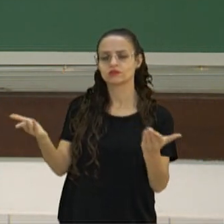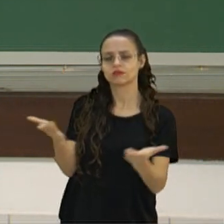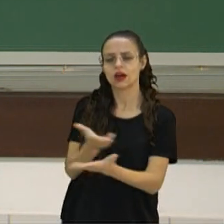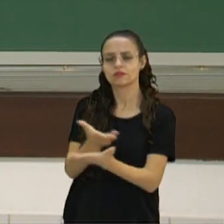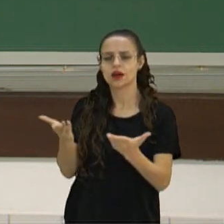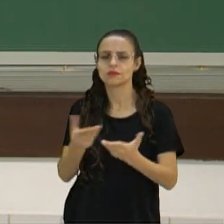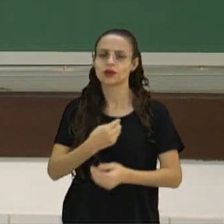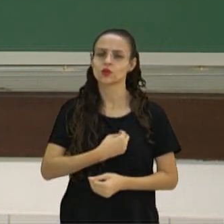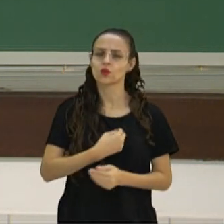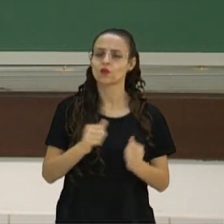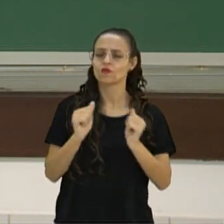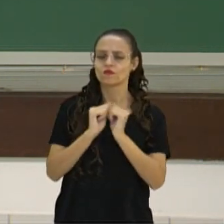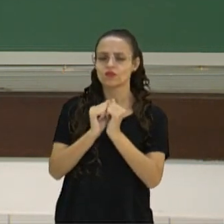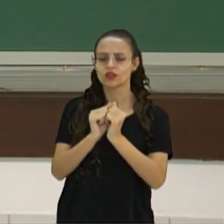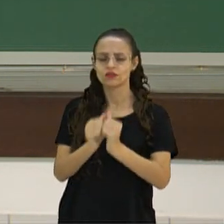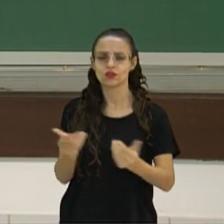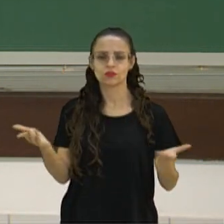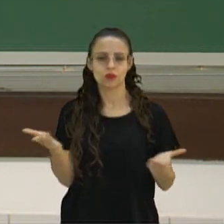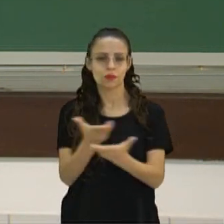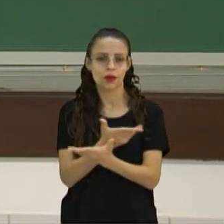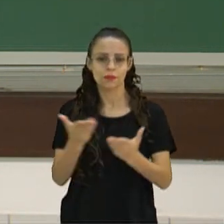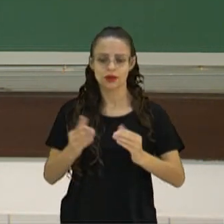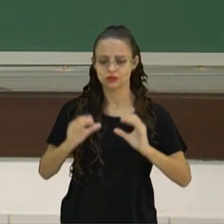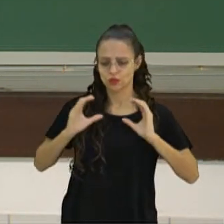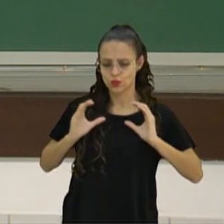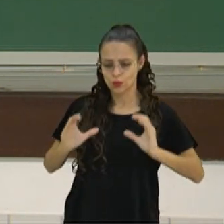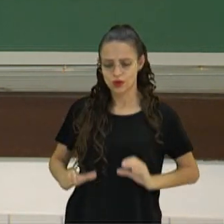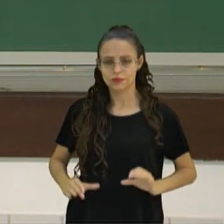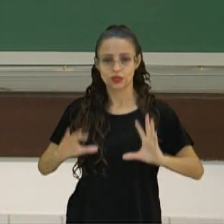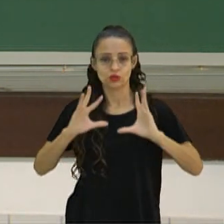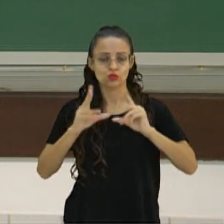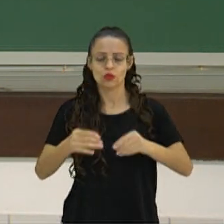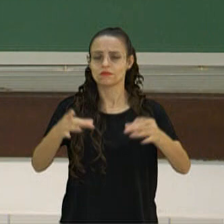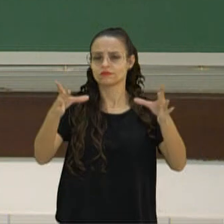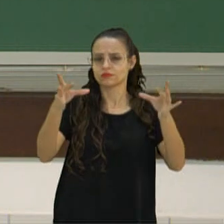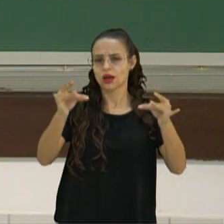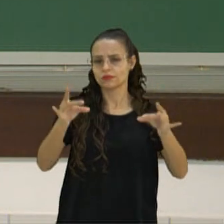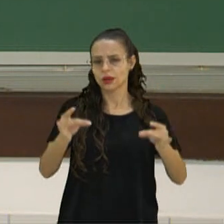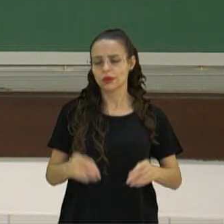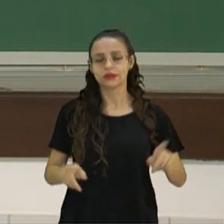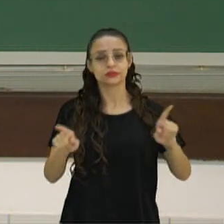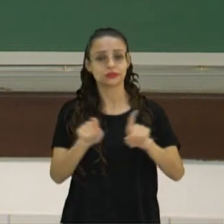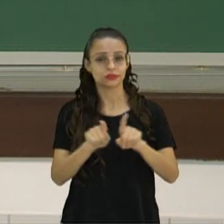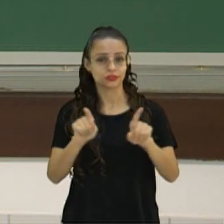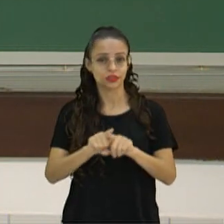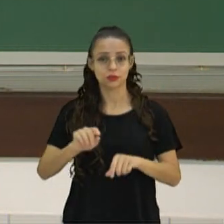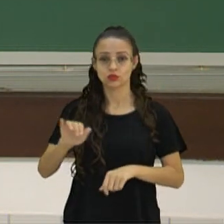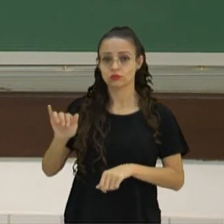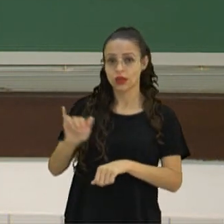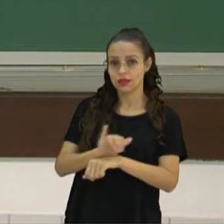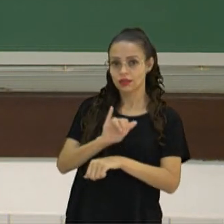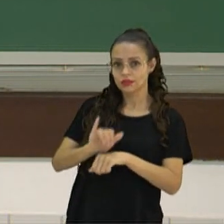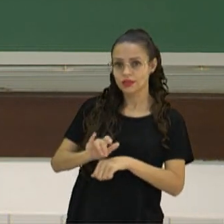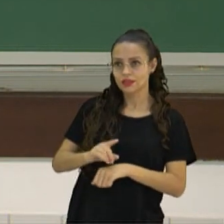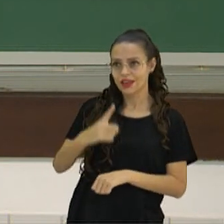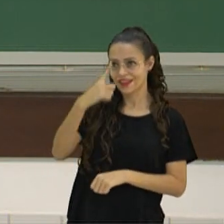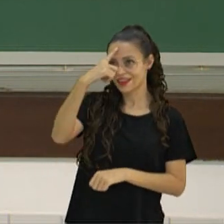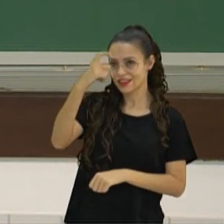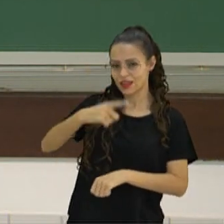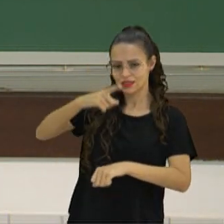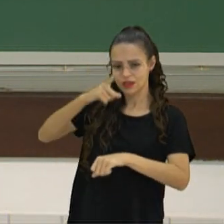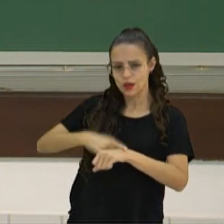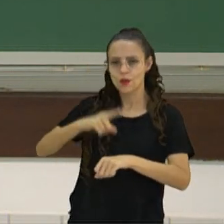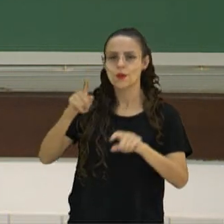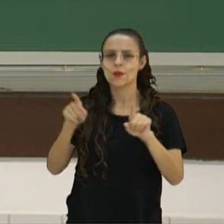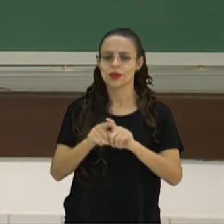entre alunos, melhorando a disciplina, toda a questão também de improvisação, né, de atuação,